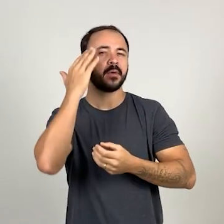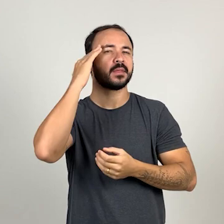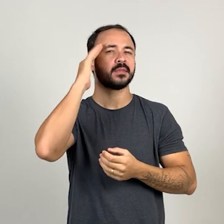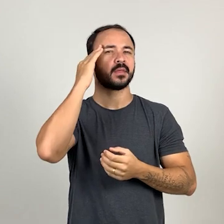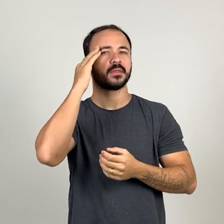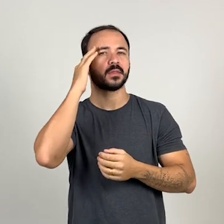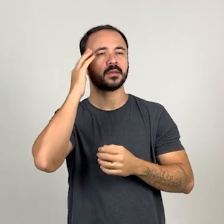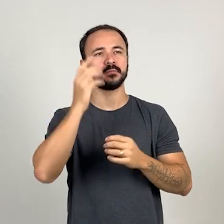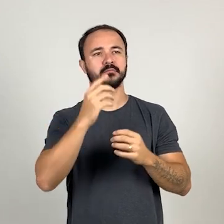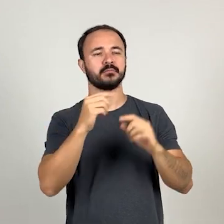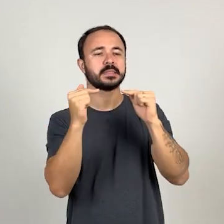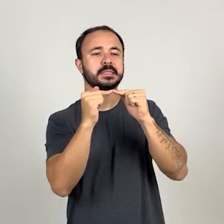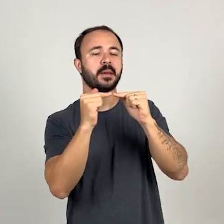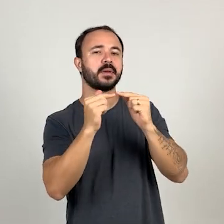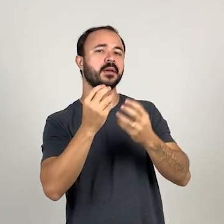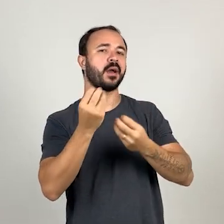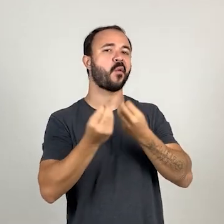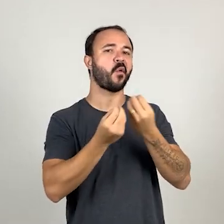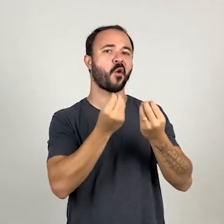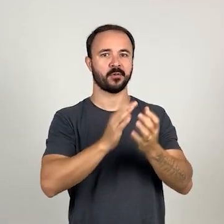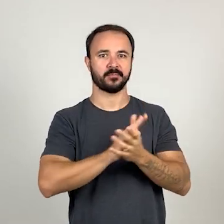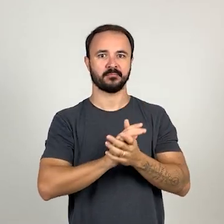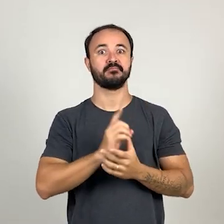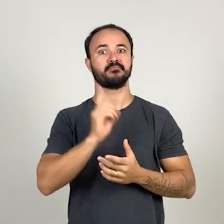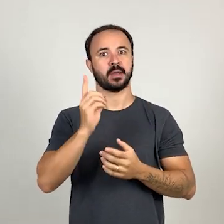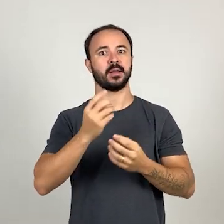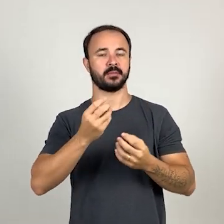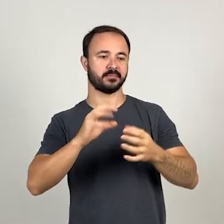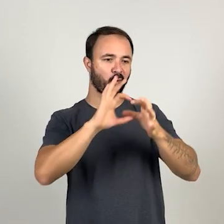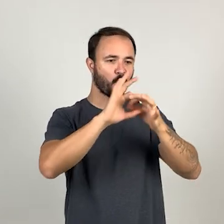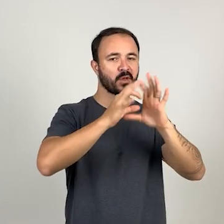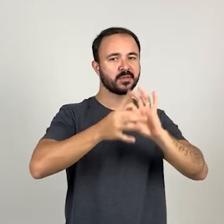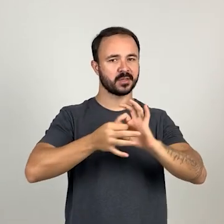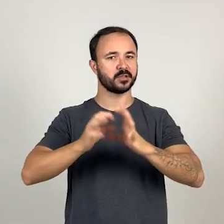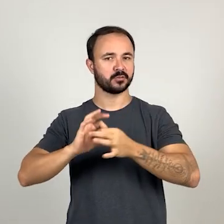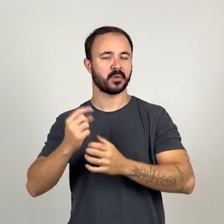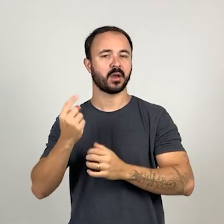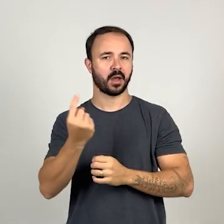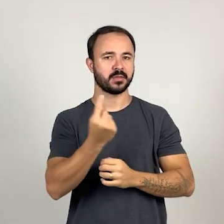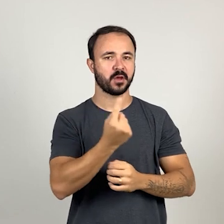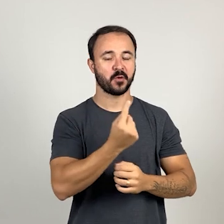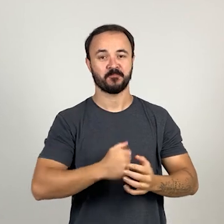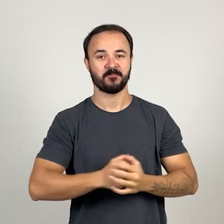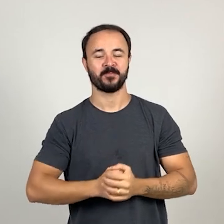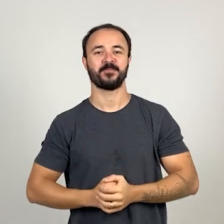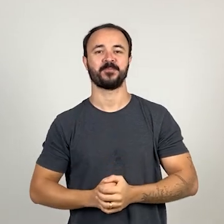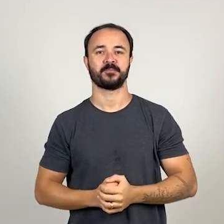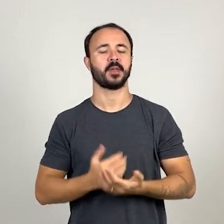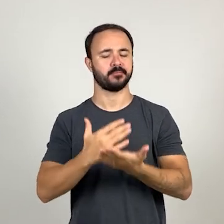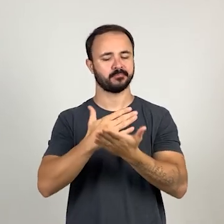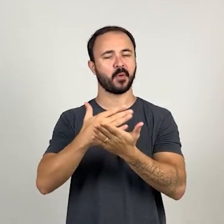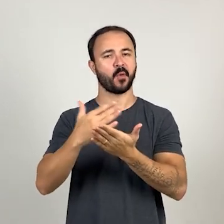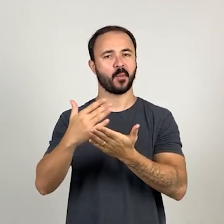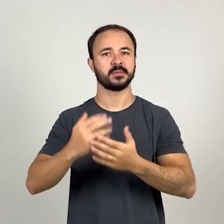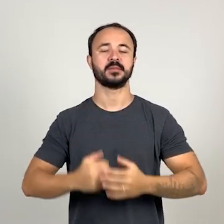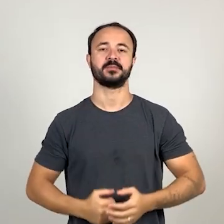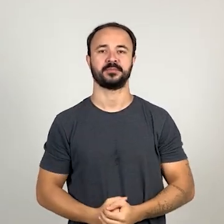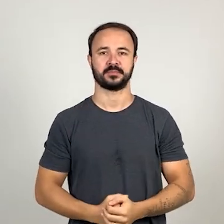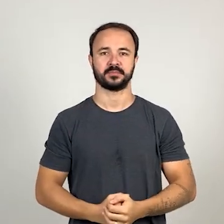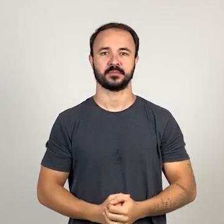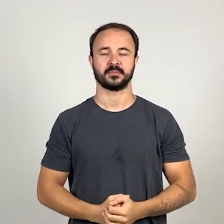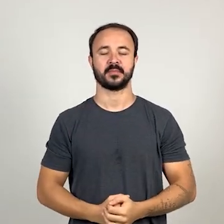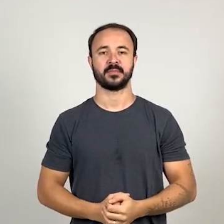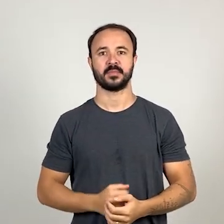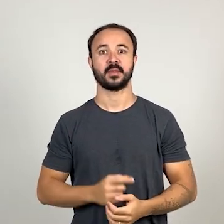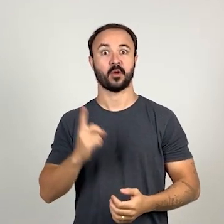recomendação, necessidade ou obrigação e probabilidade. Vamos começar? Star Wars